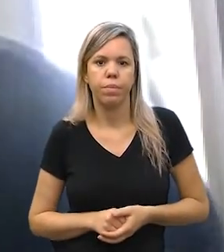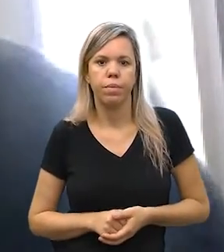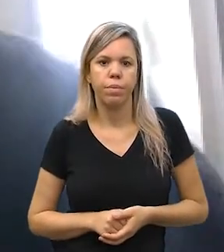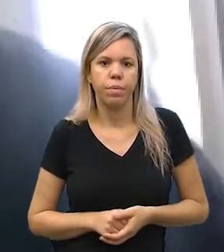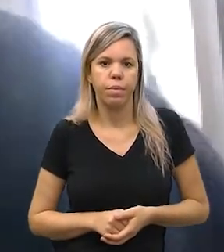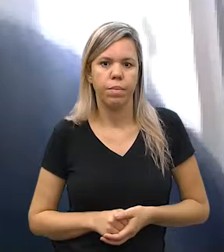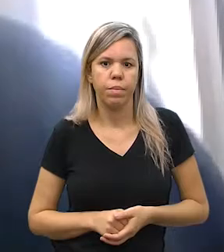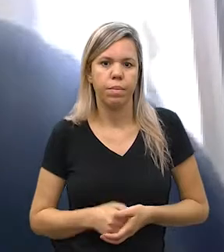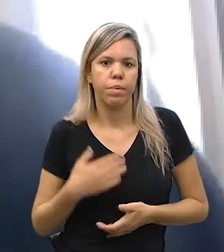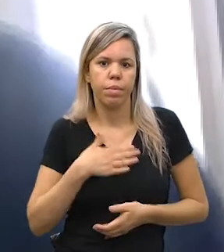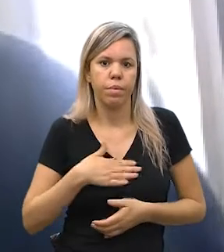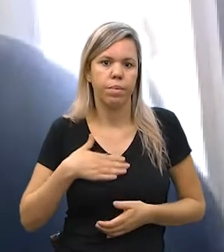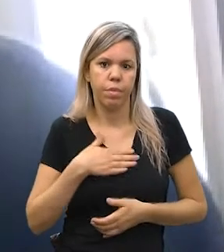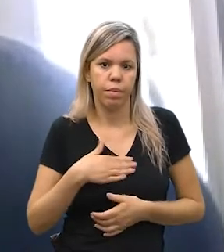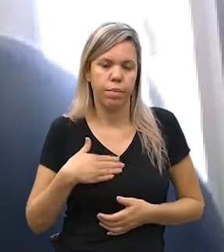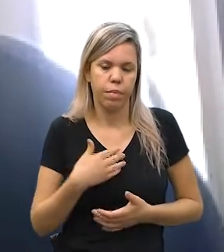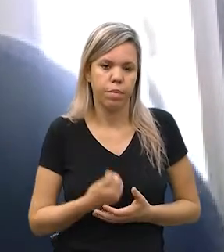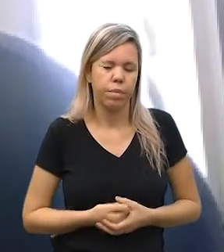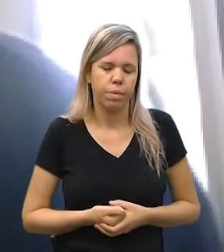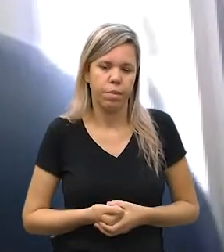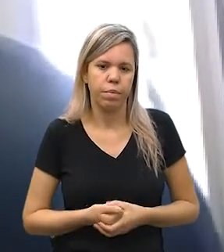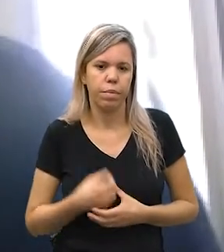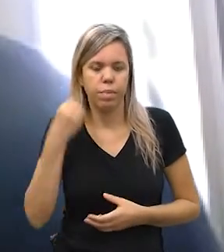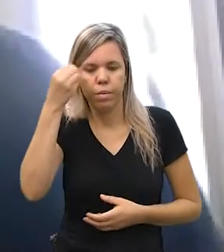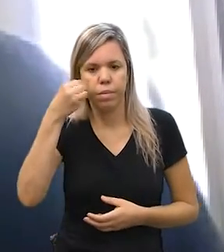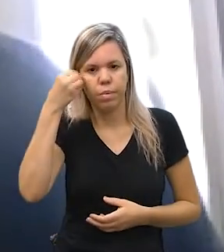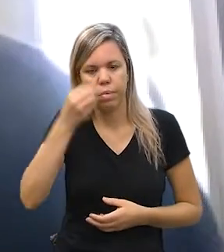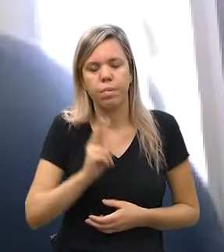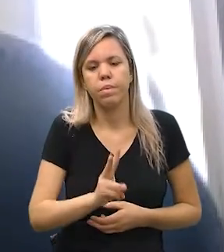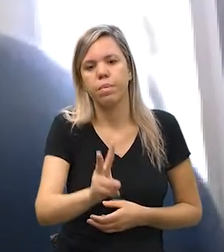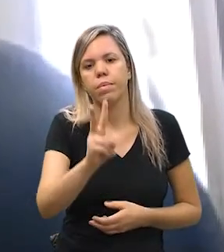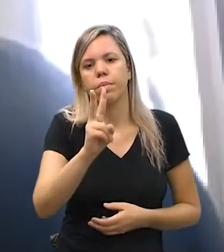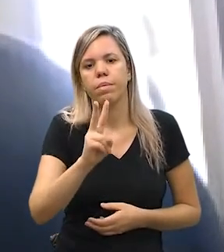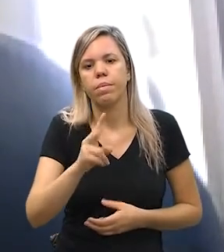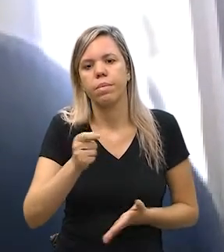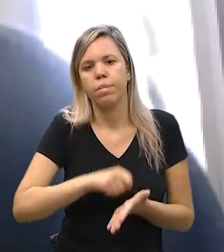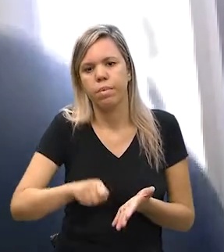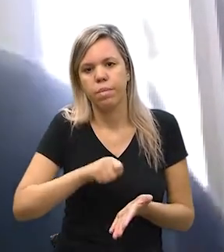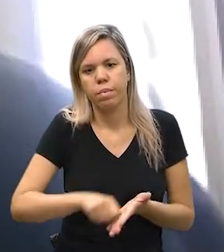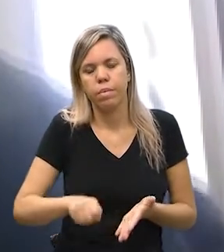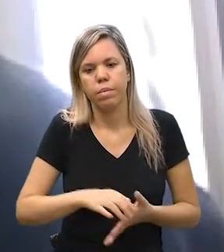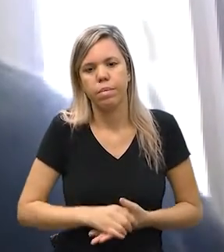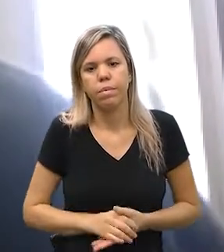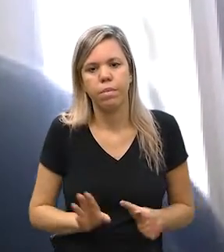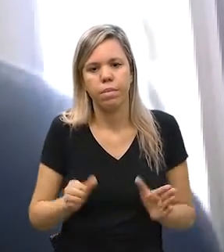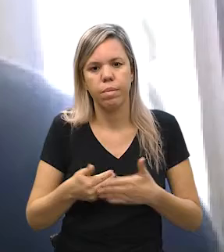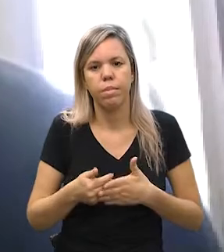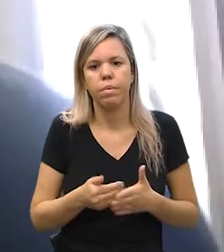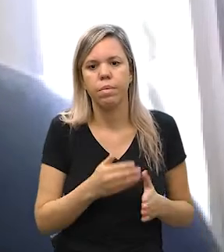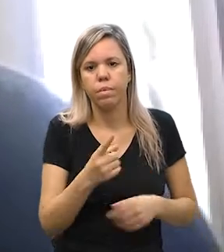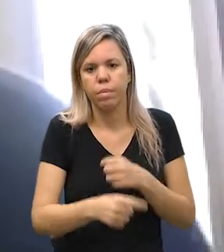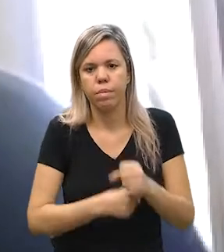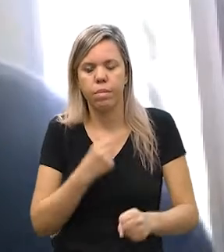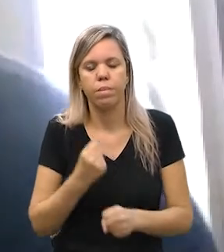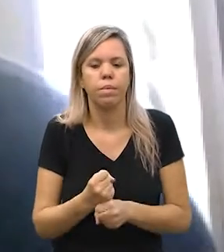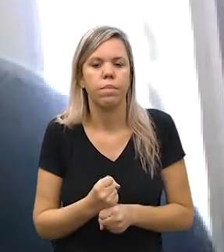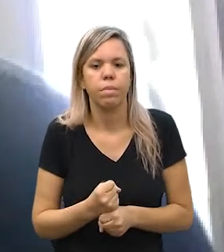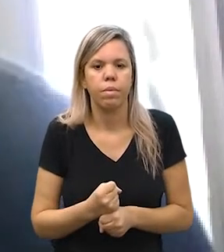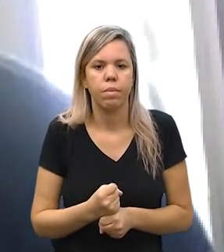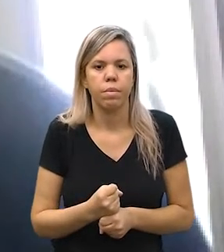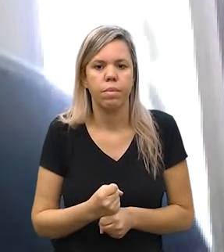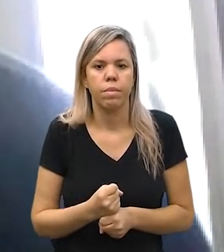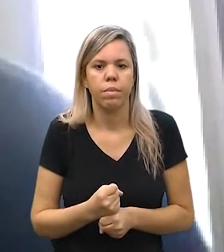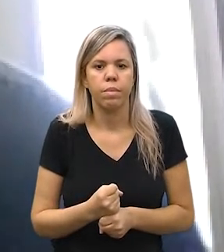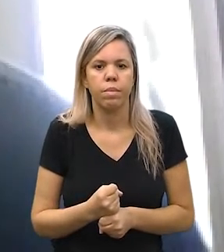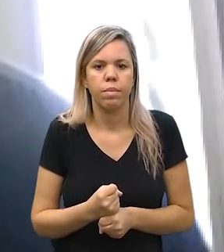muito prazeroso para mim essa experiência. Eu continuei a redigir. E fecharam ao longo de um ano,